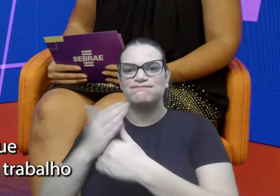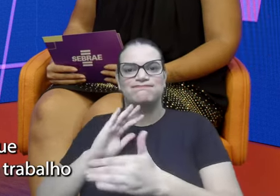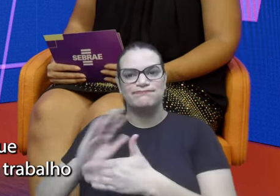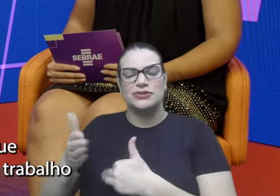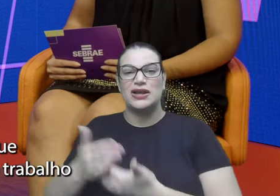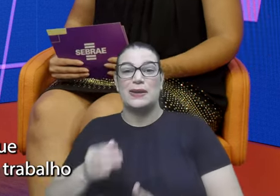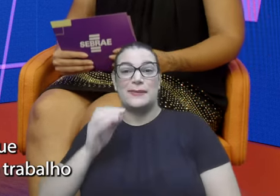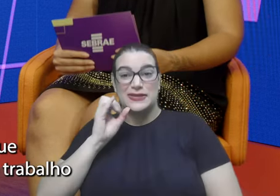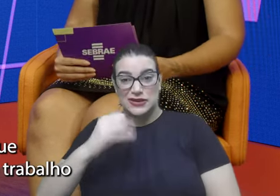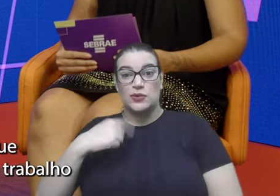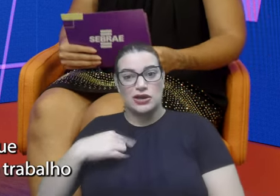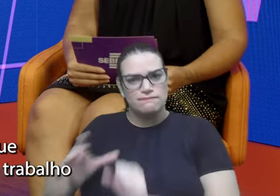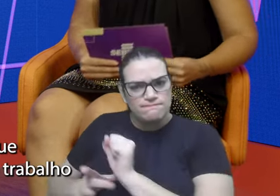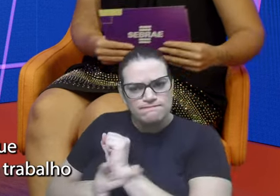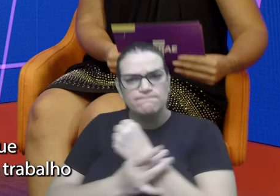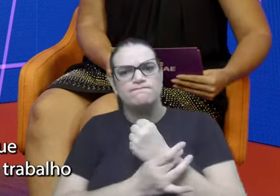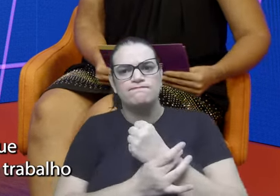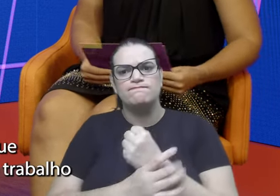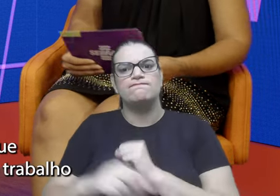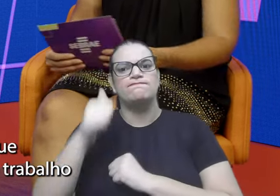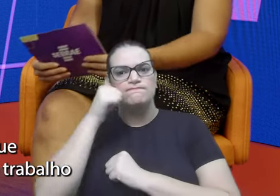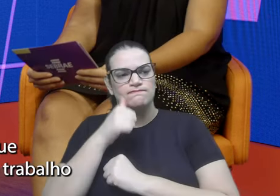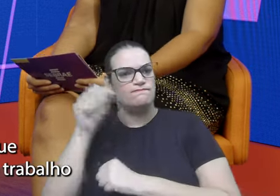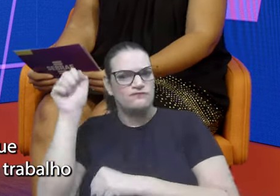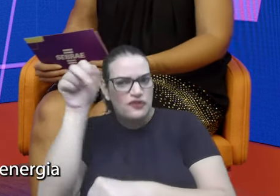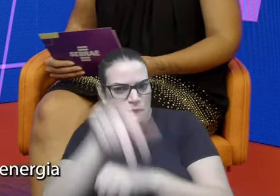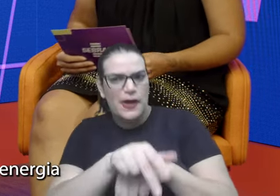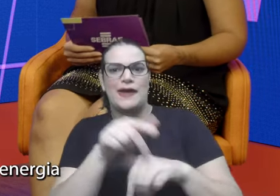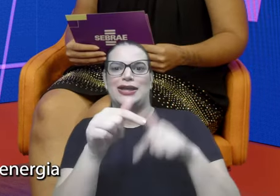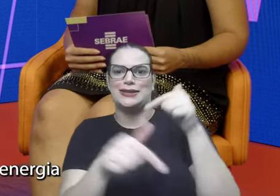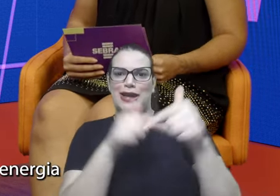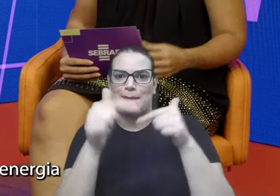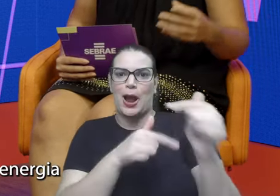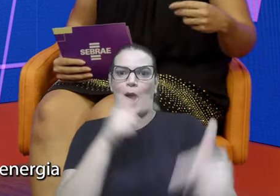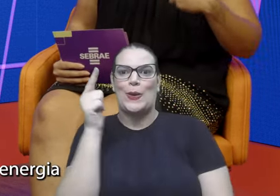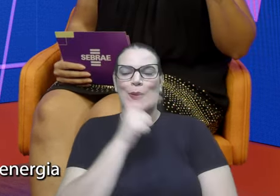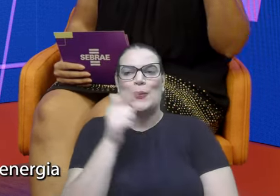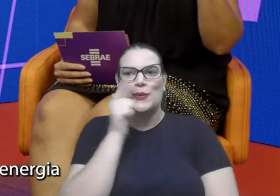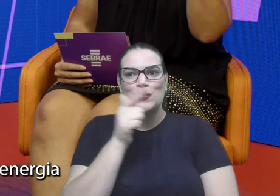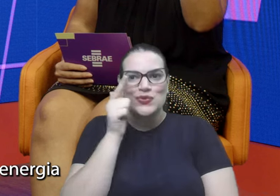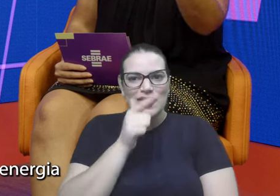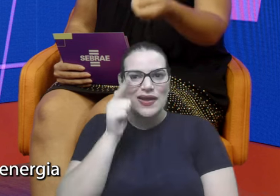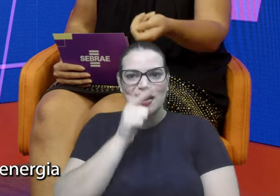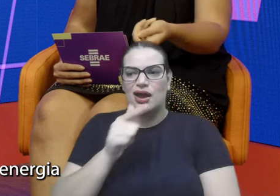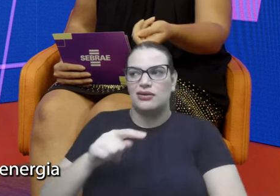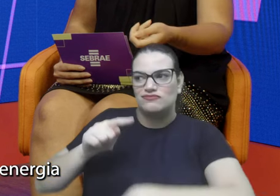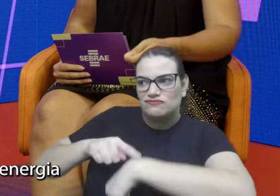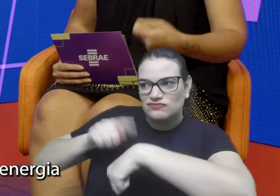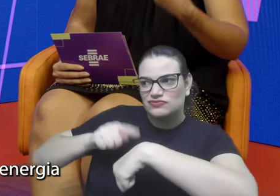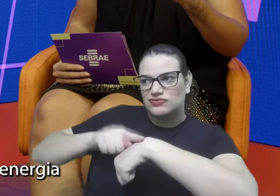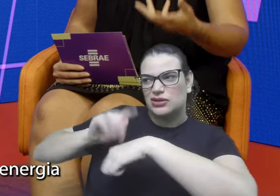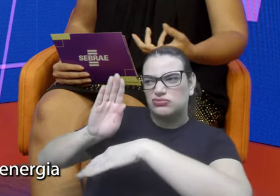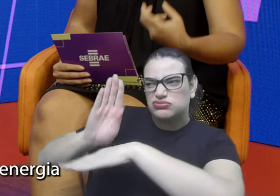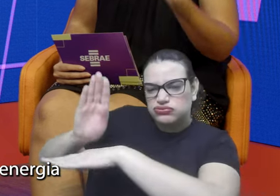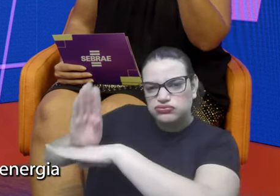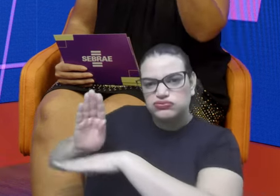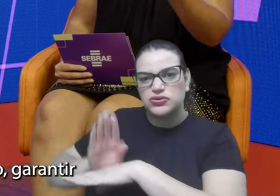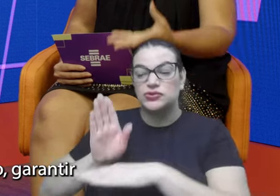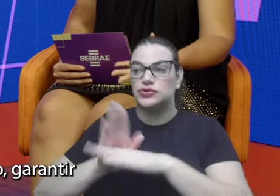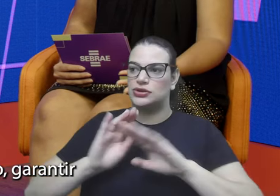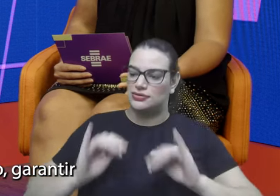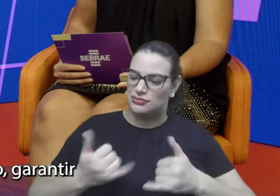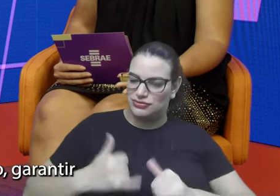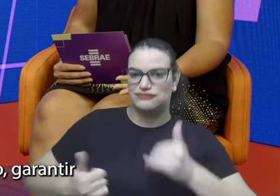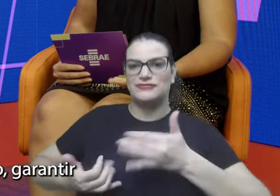outras mas se eu quero garantir que essas mulheres tenham acesso a trabalho e tenham consigam dar o tempo delas e a energia